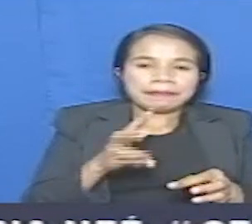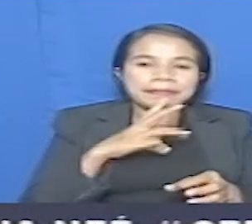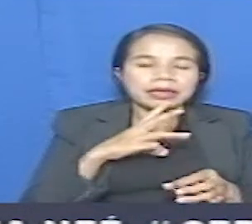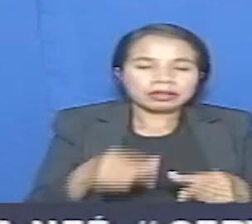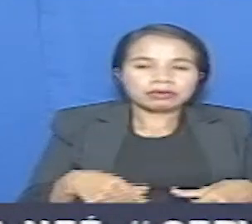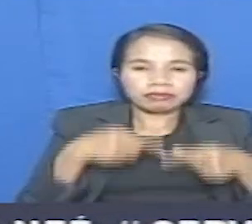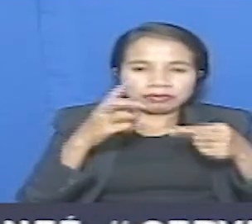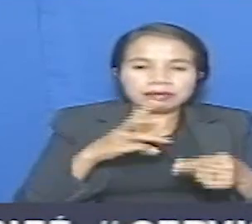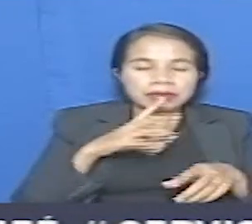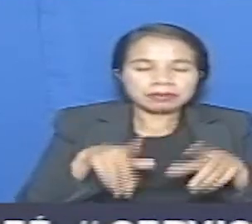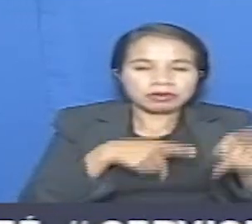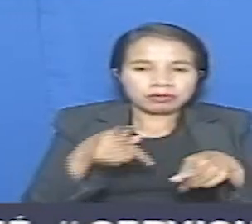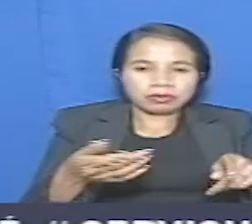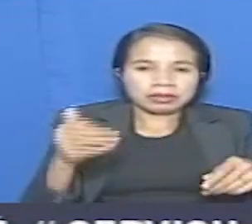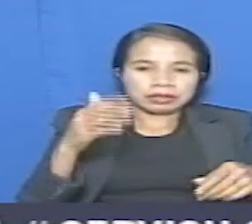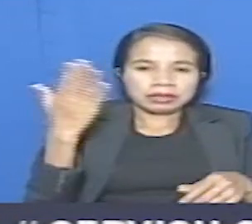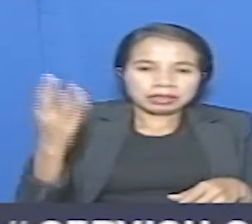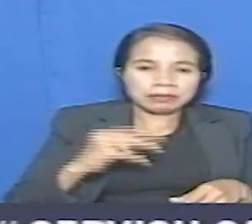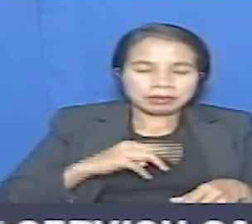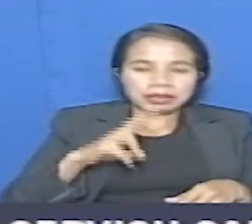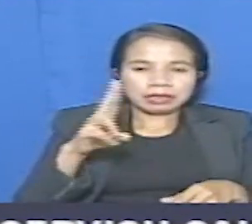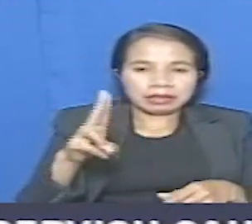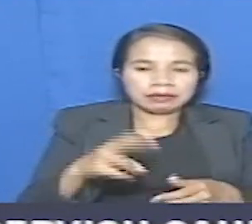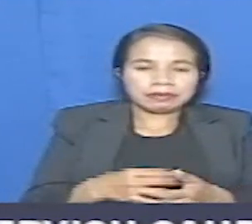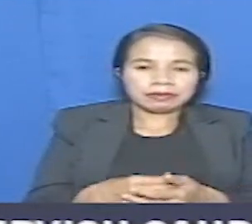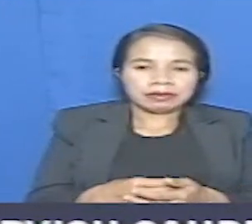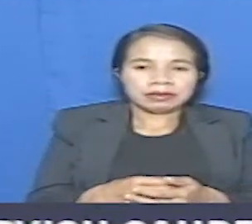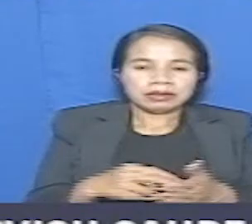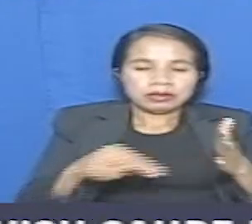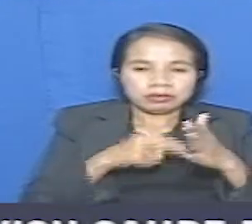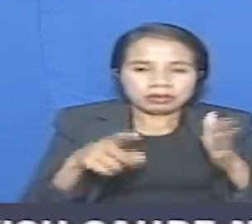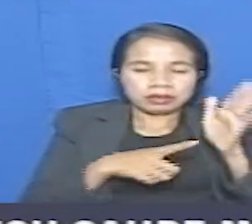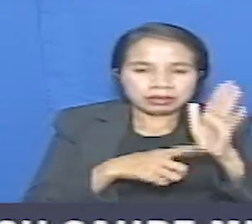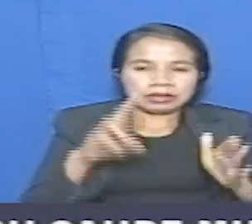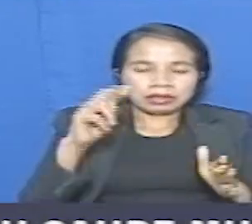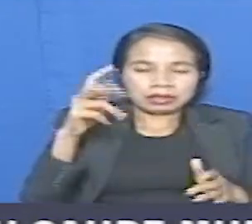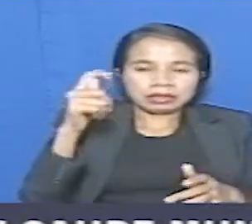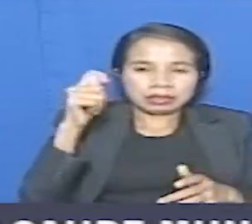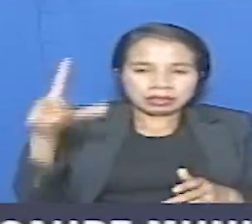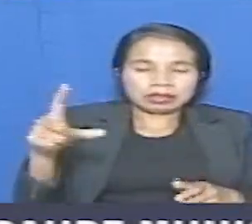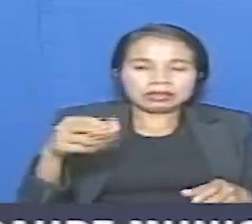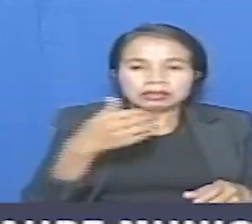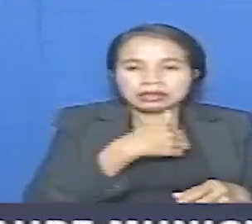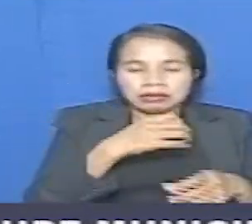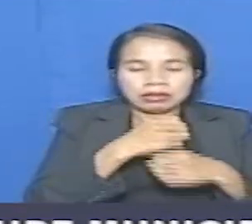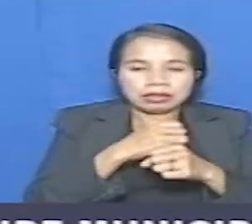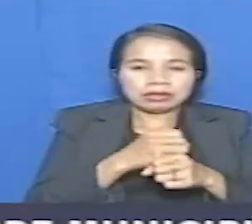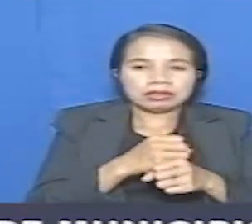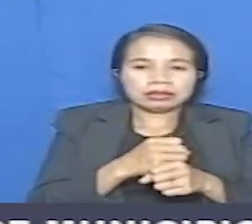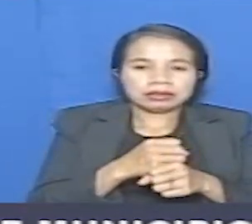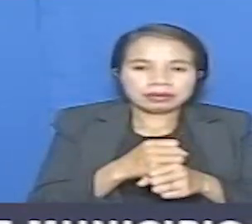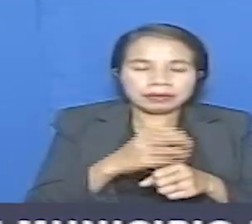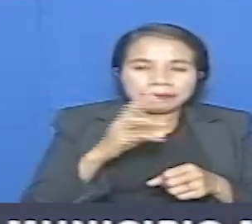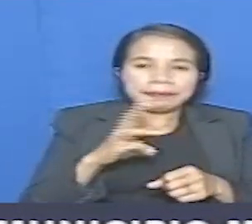fornece fali B ba comunidade Lisbutak. Tu notícia ne fosai RTL si da galo confirmação ho parte instituição